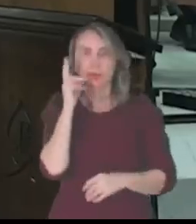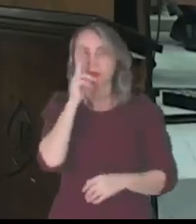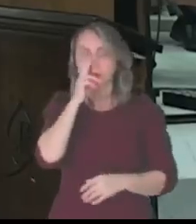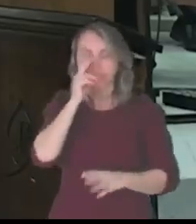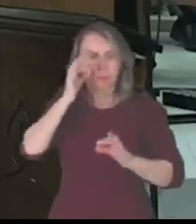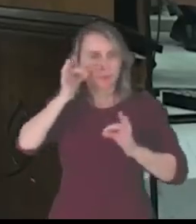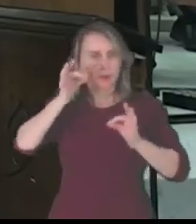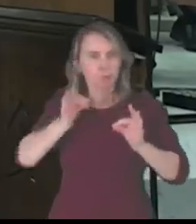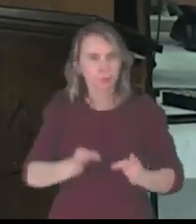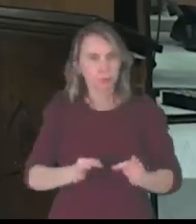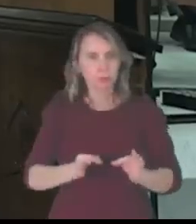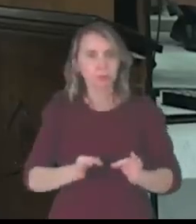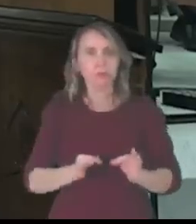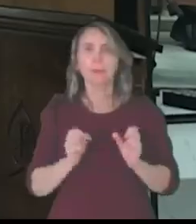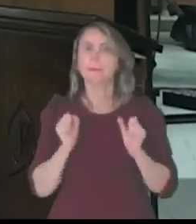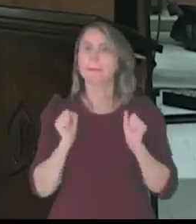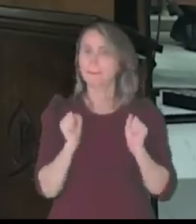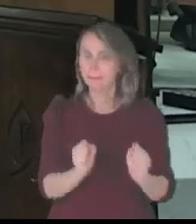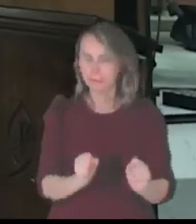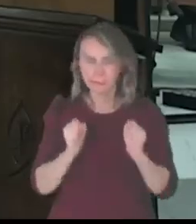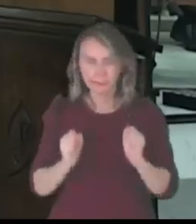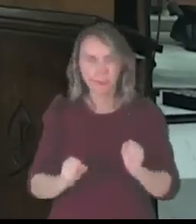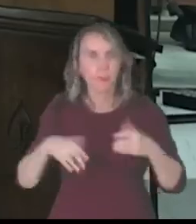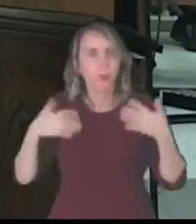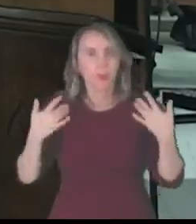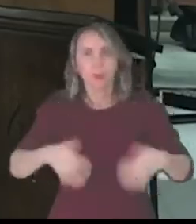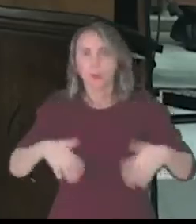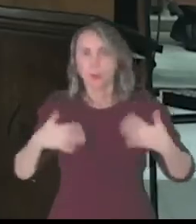muito em seus efeitos